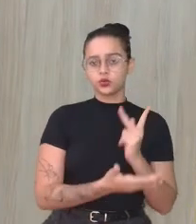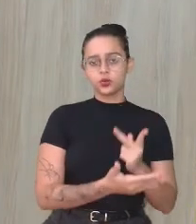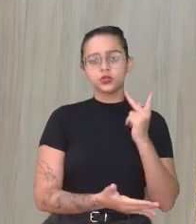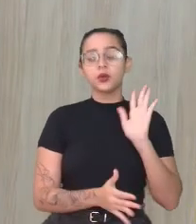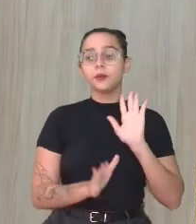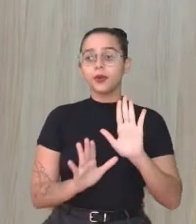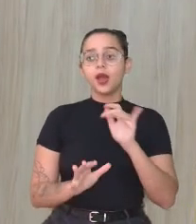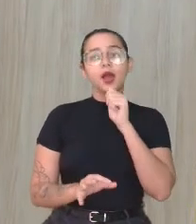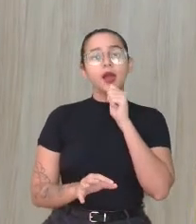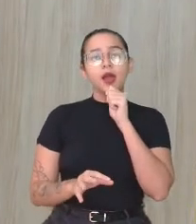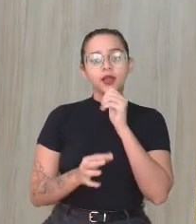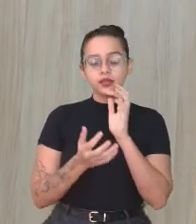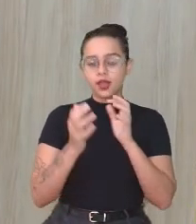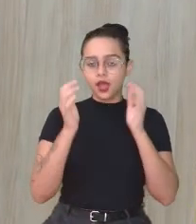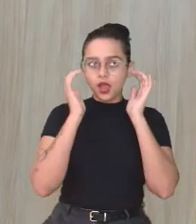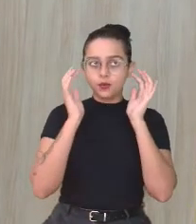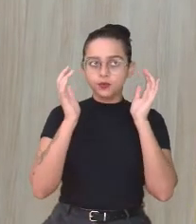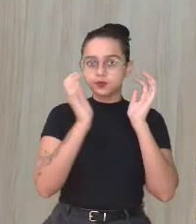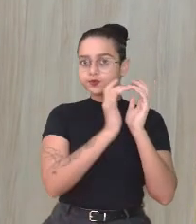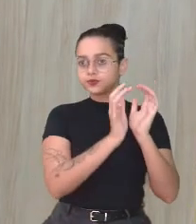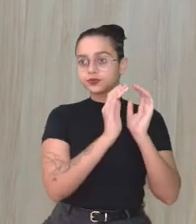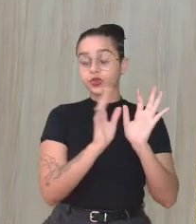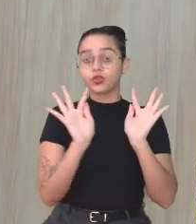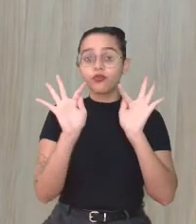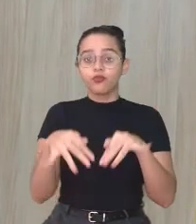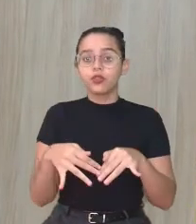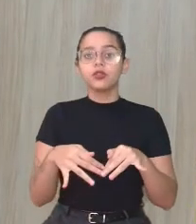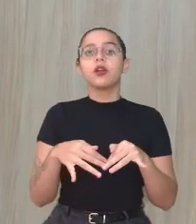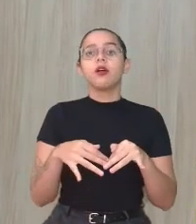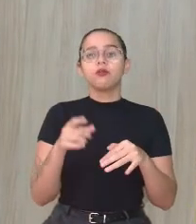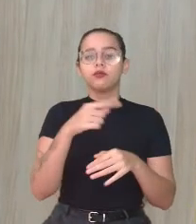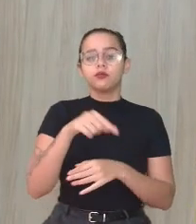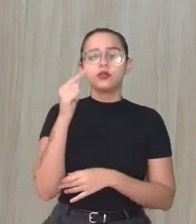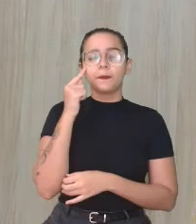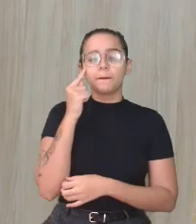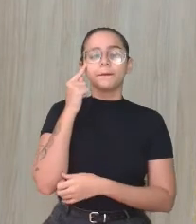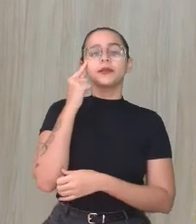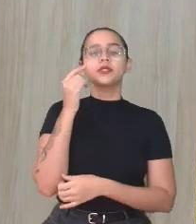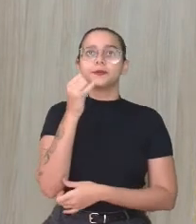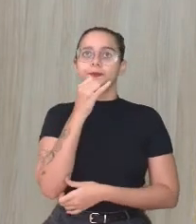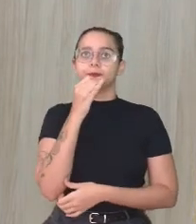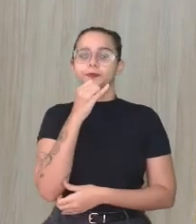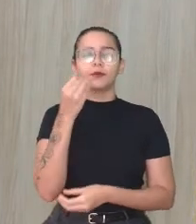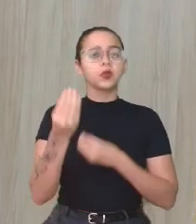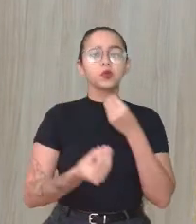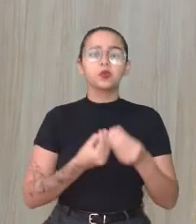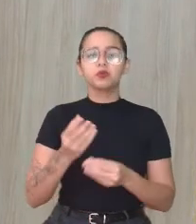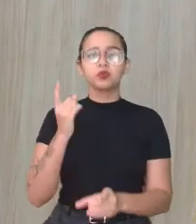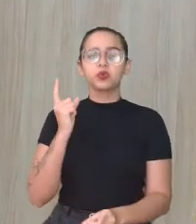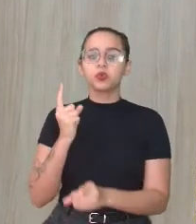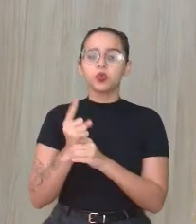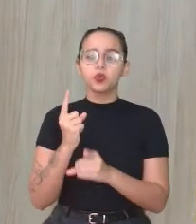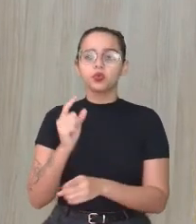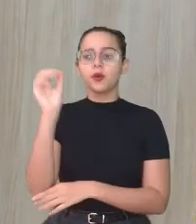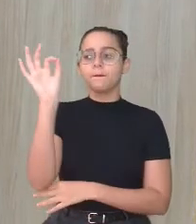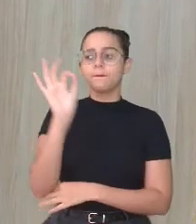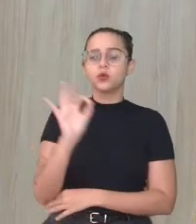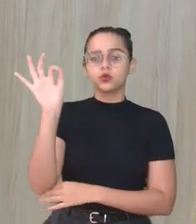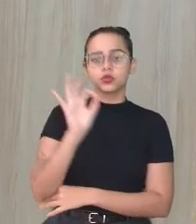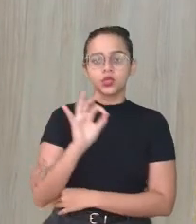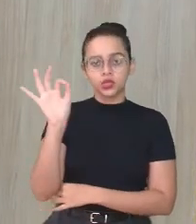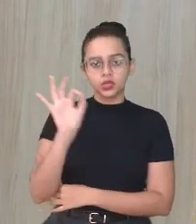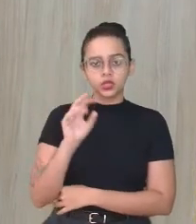mas ainda é um cálculo mental. E nesse finalzinho eu vou deixar o gancho para você pensar, por exemplo, como é que eu encontro a